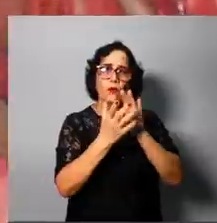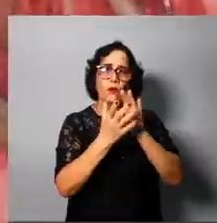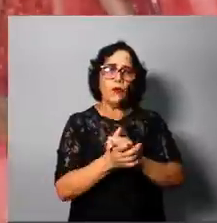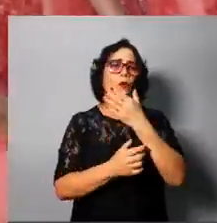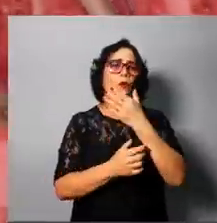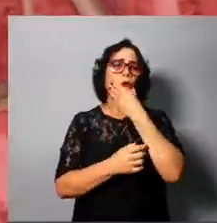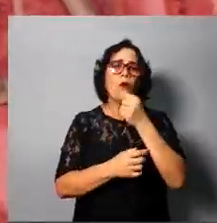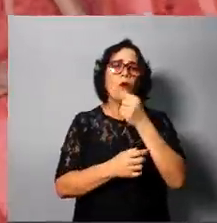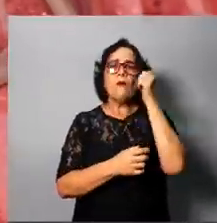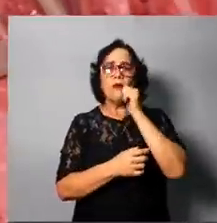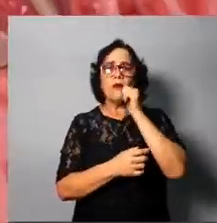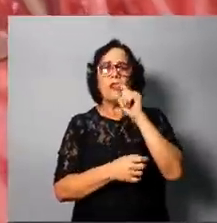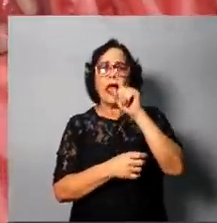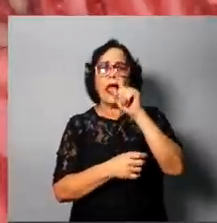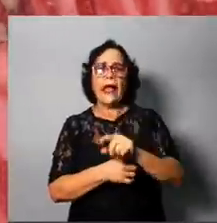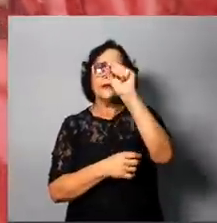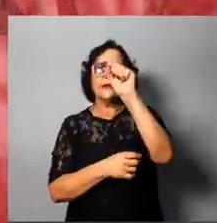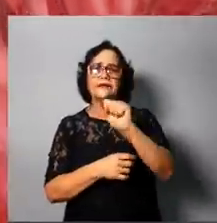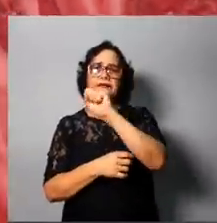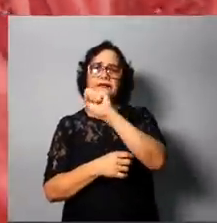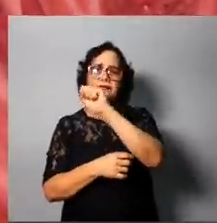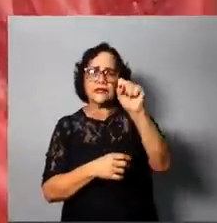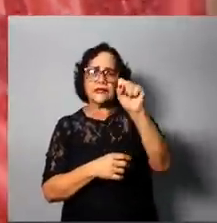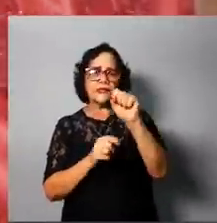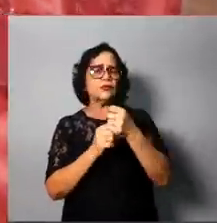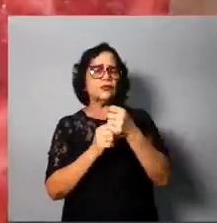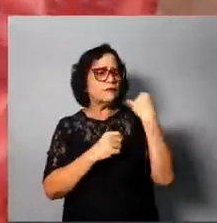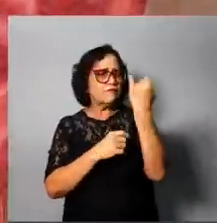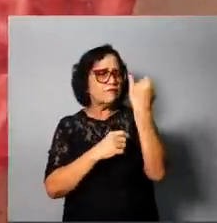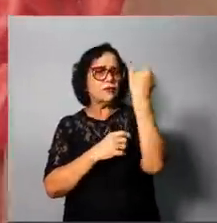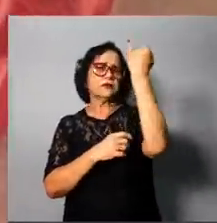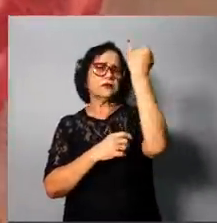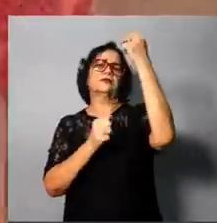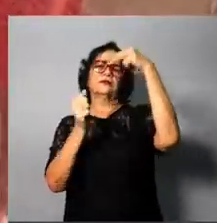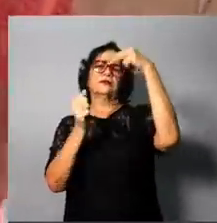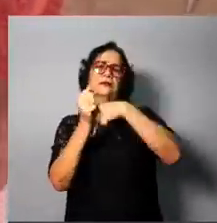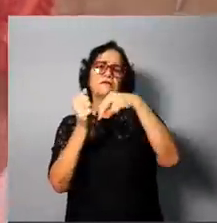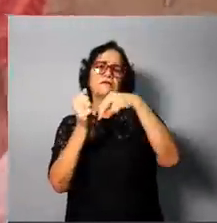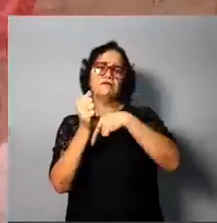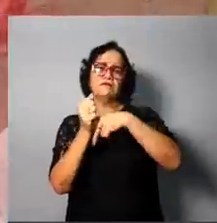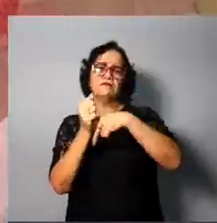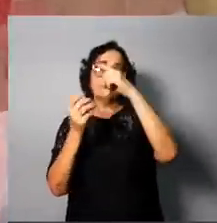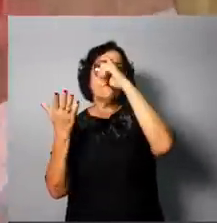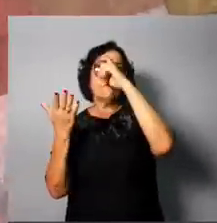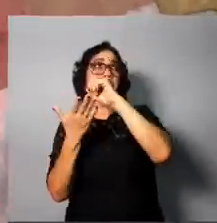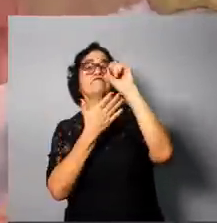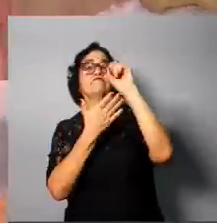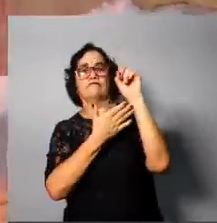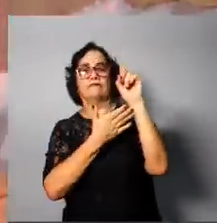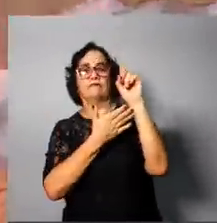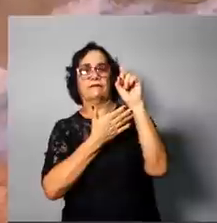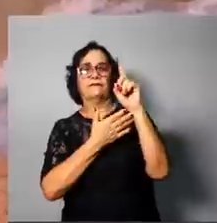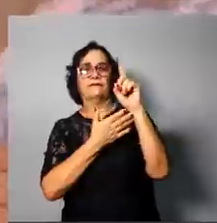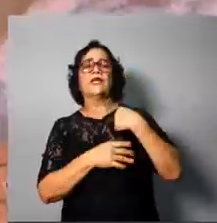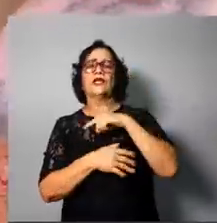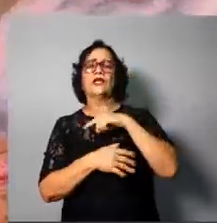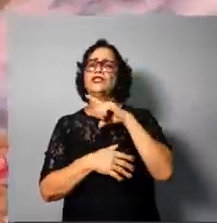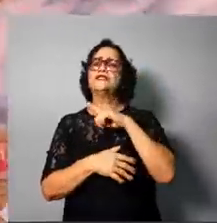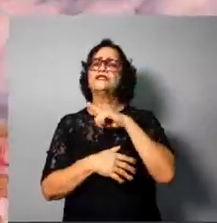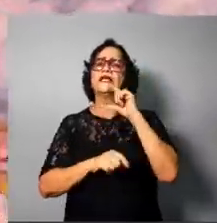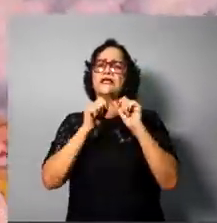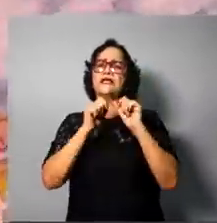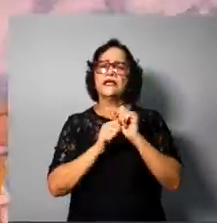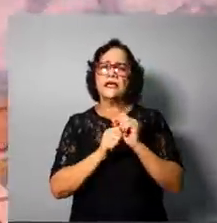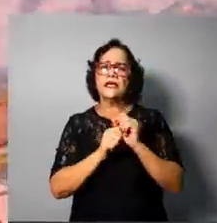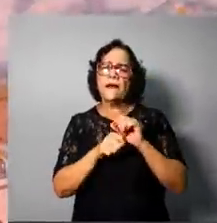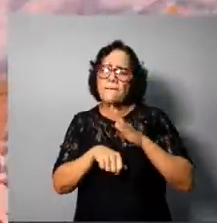um grande sacramento, grande mistério. Nós temos a maior